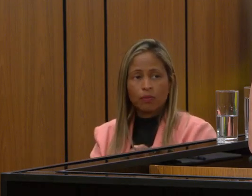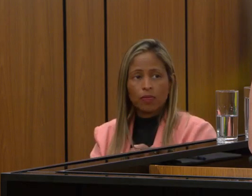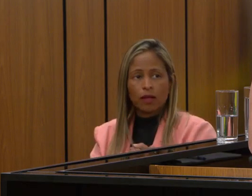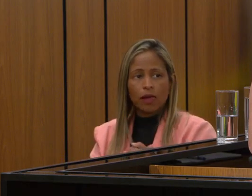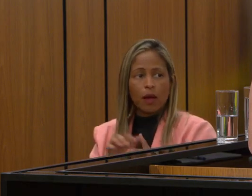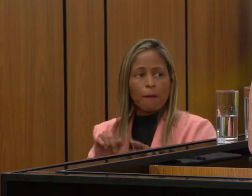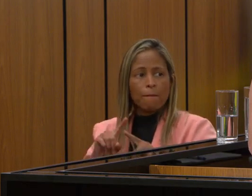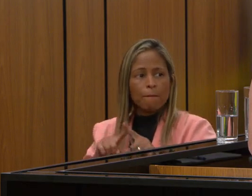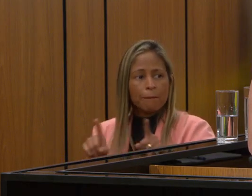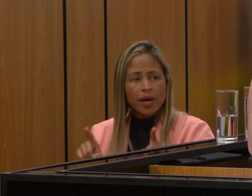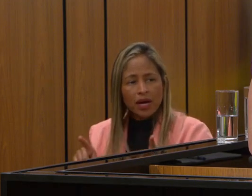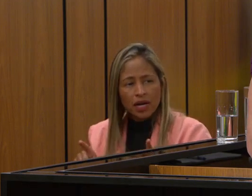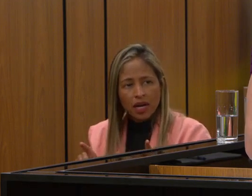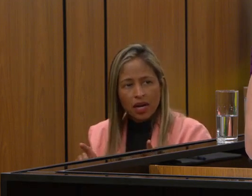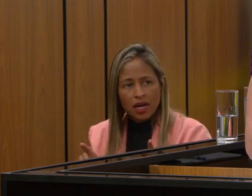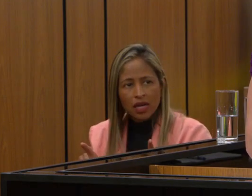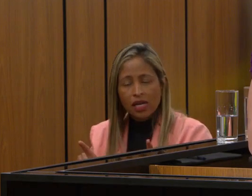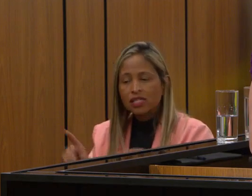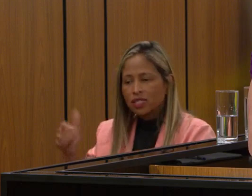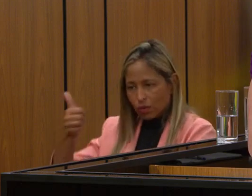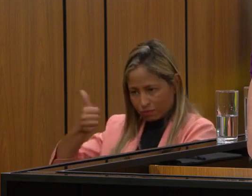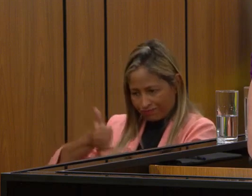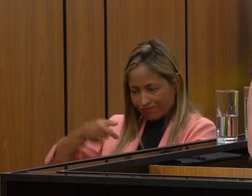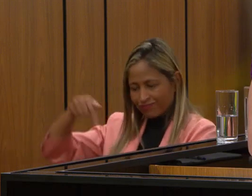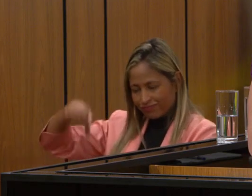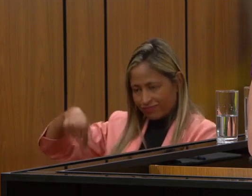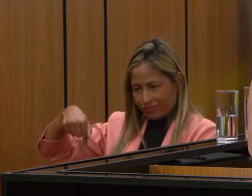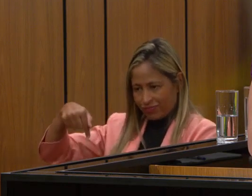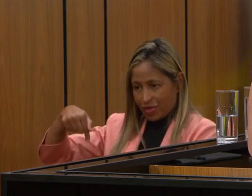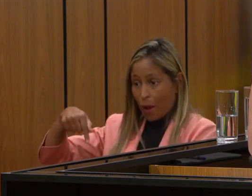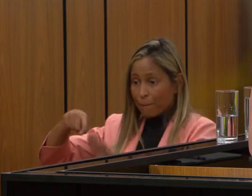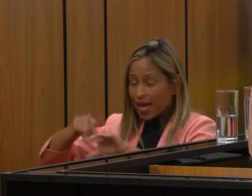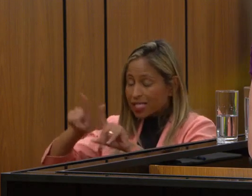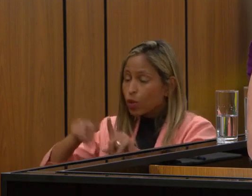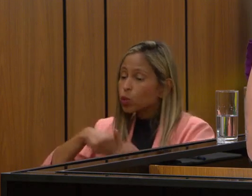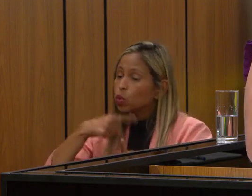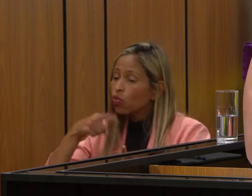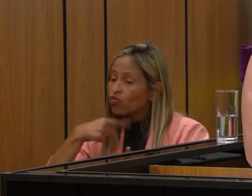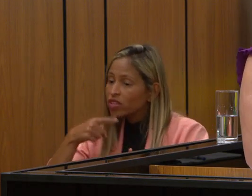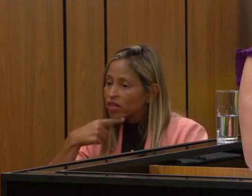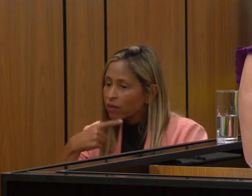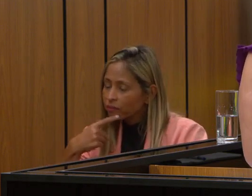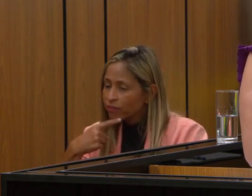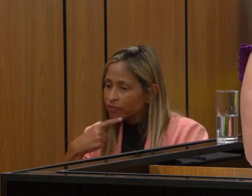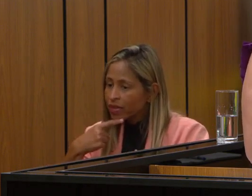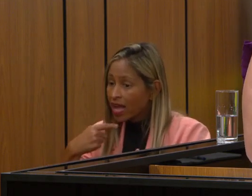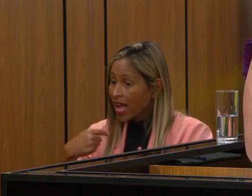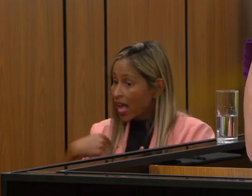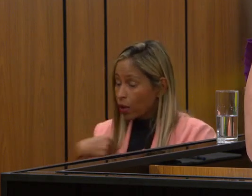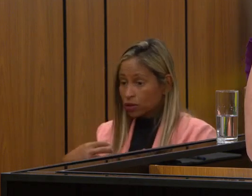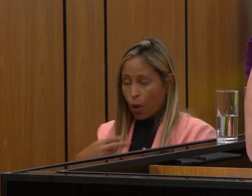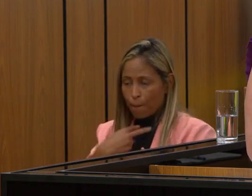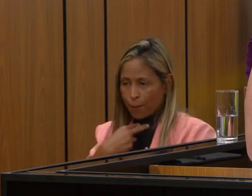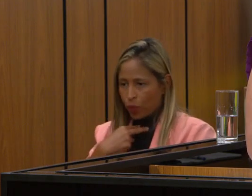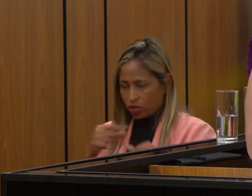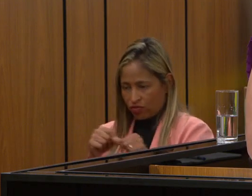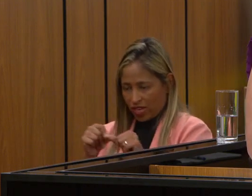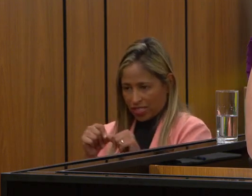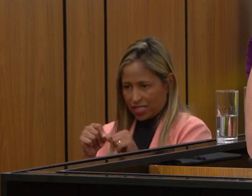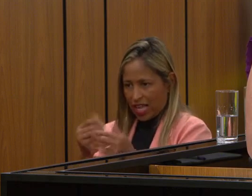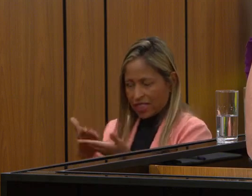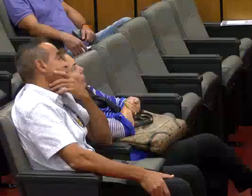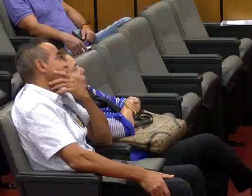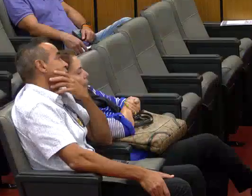mas eu Eu me coloquei aqui por uma dúvida como eu não pude fazer o meu